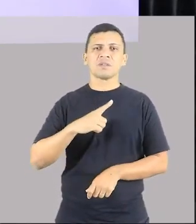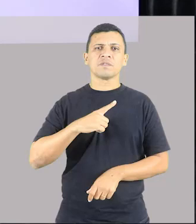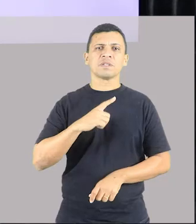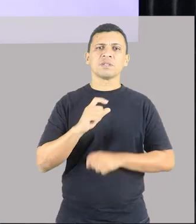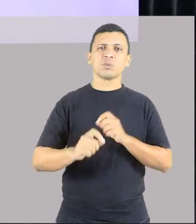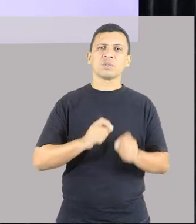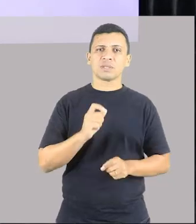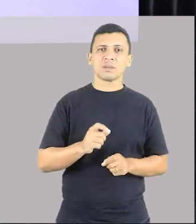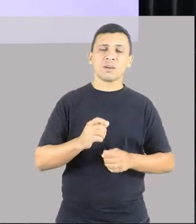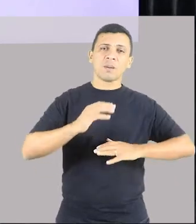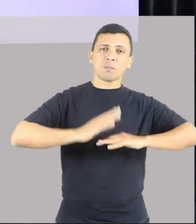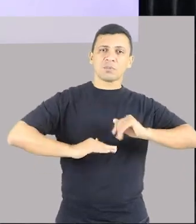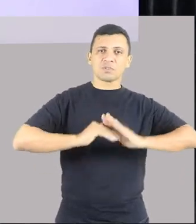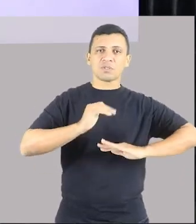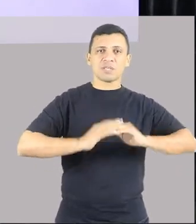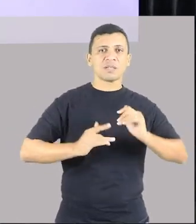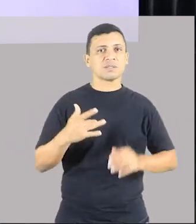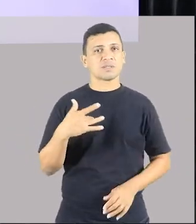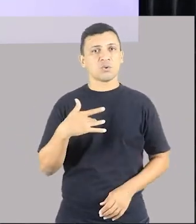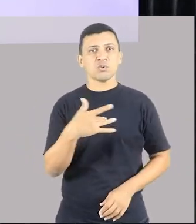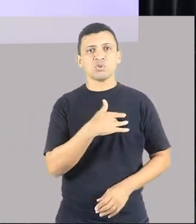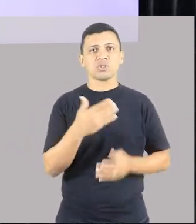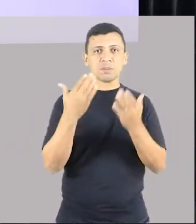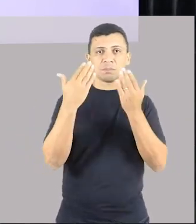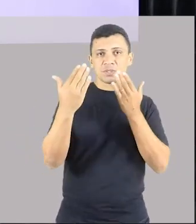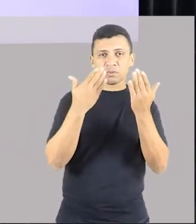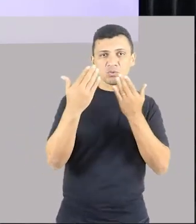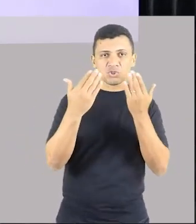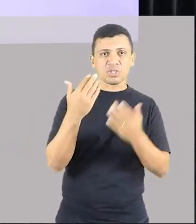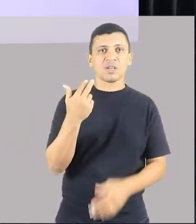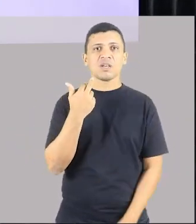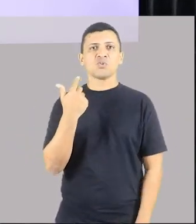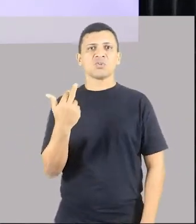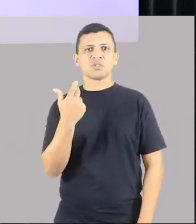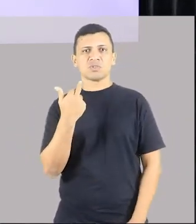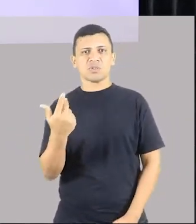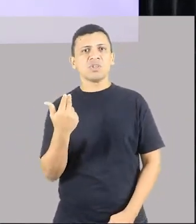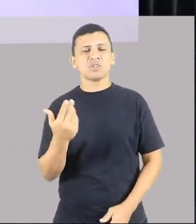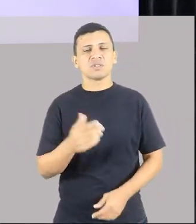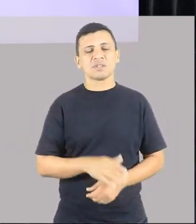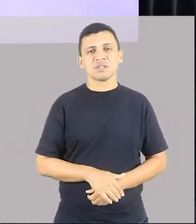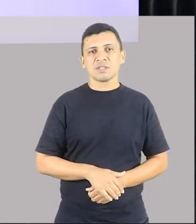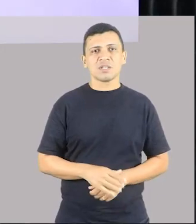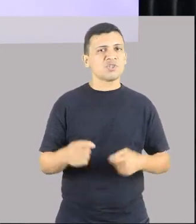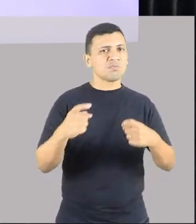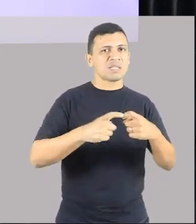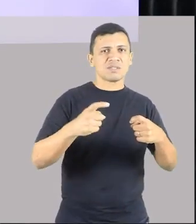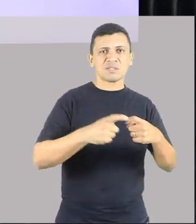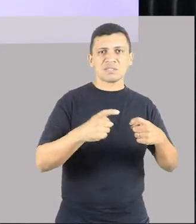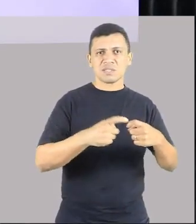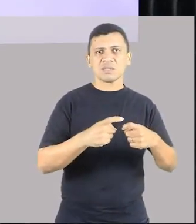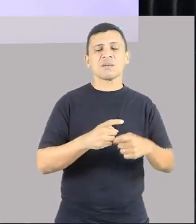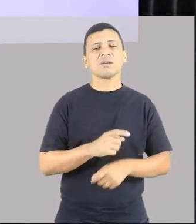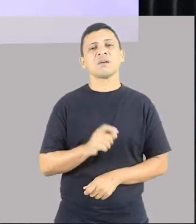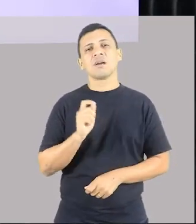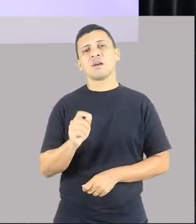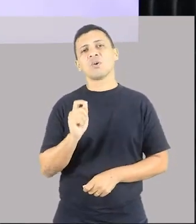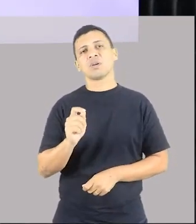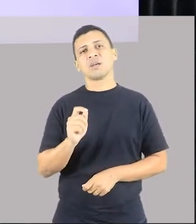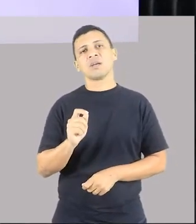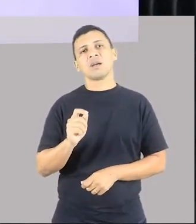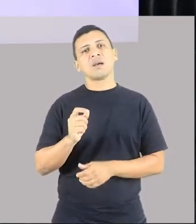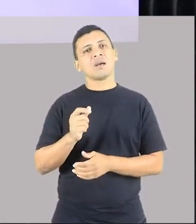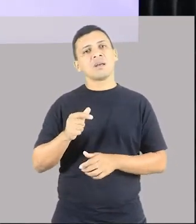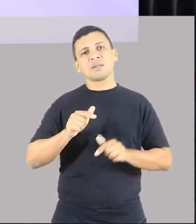situação, profissionais de saúde, de psicologia, de nutrologia, de nutrição, de medicina, para prestar